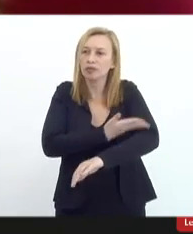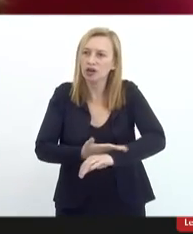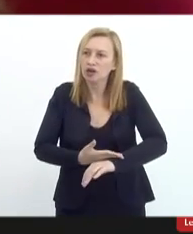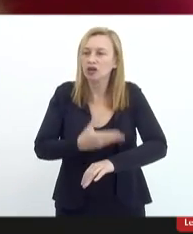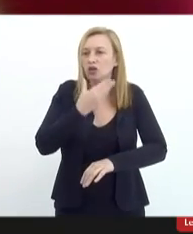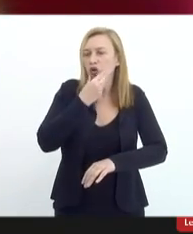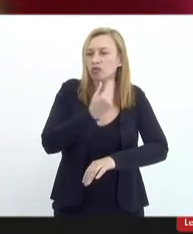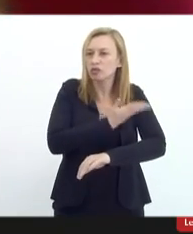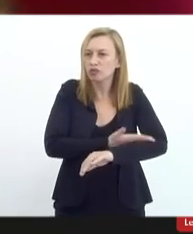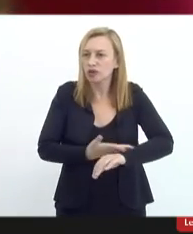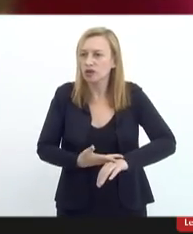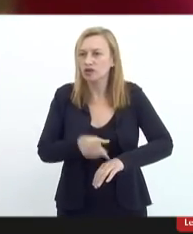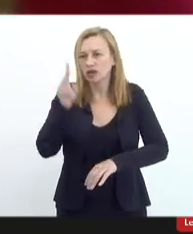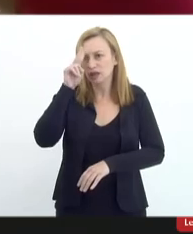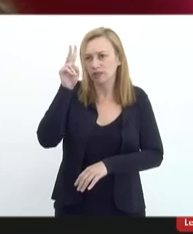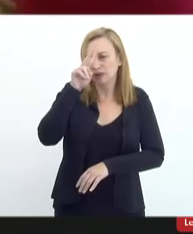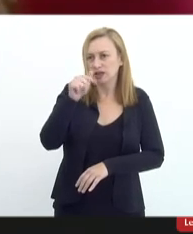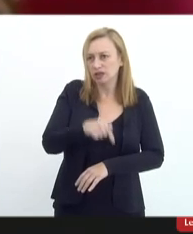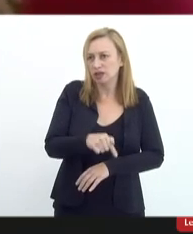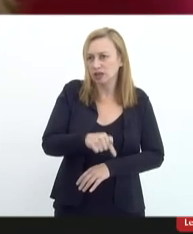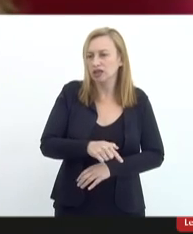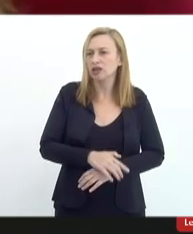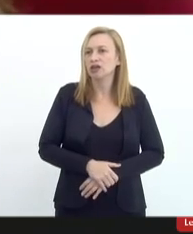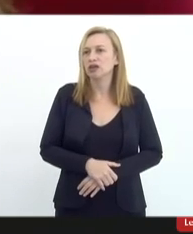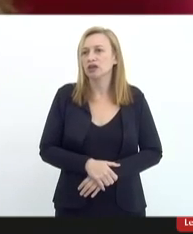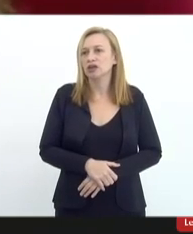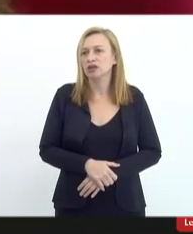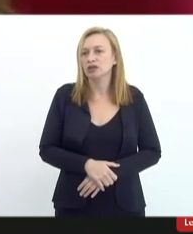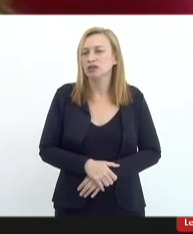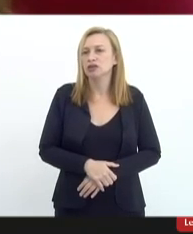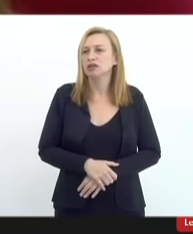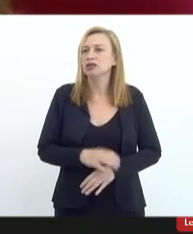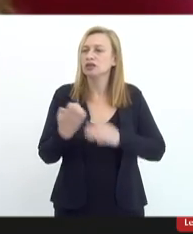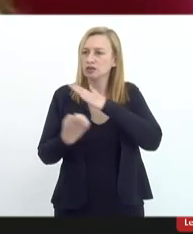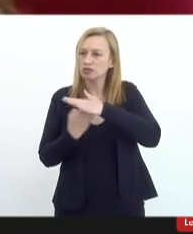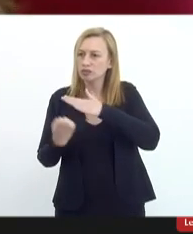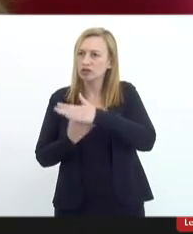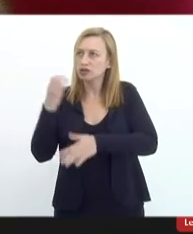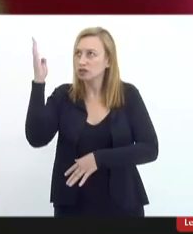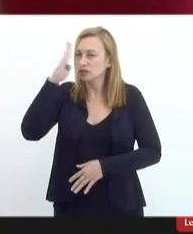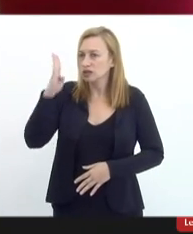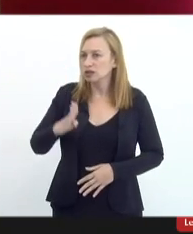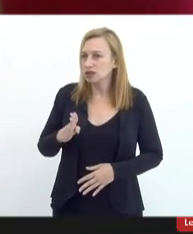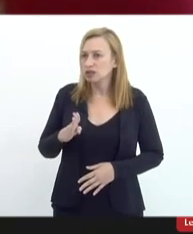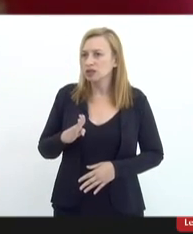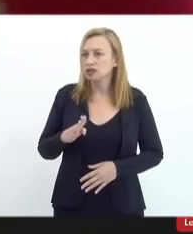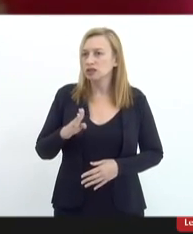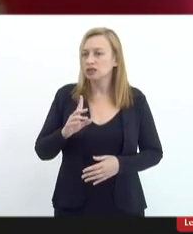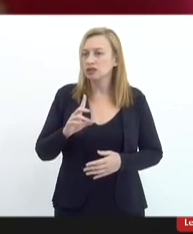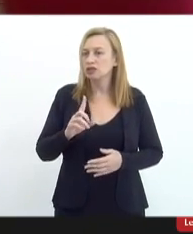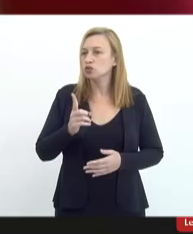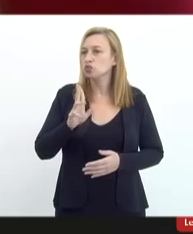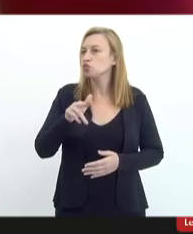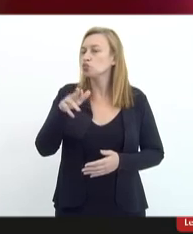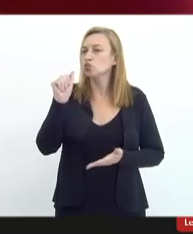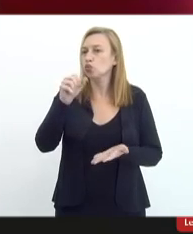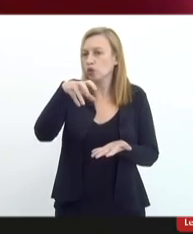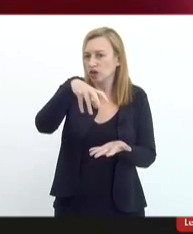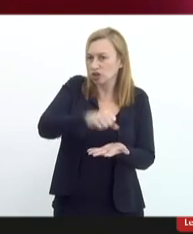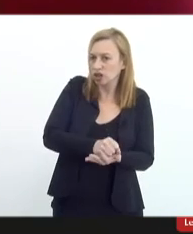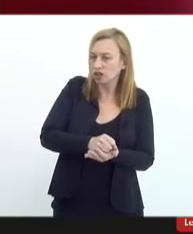E lembrando aqui que há empresas brasileiras que nunca registraram na